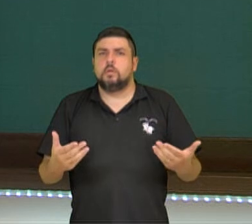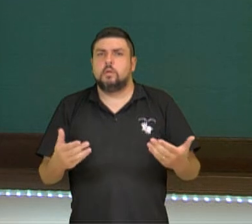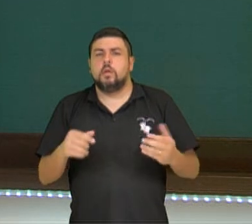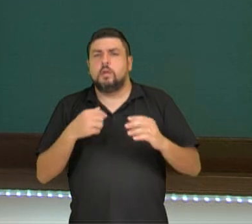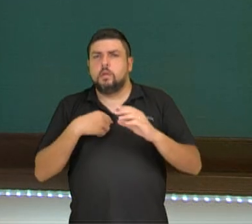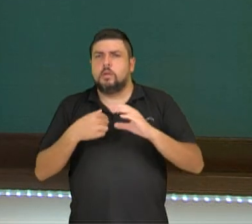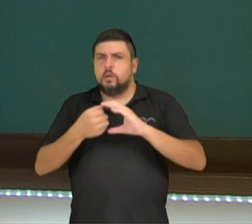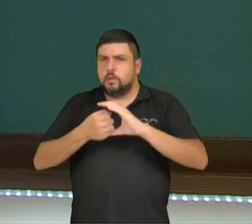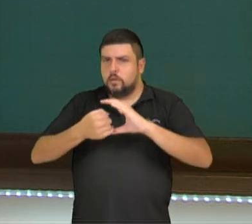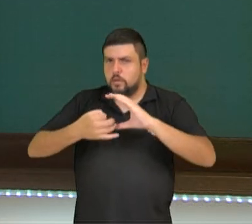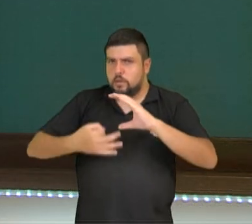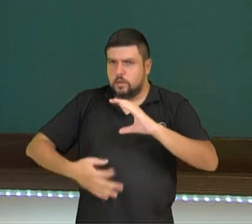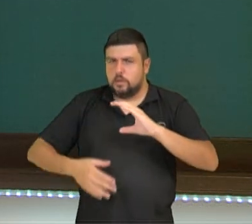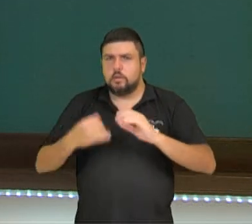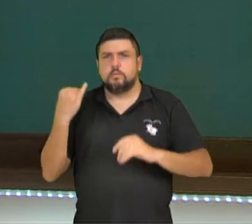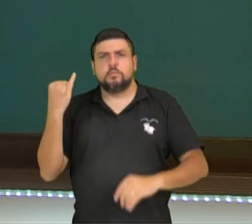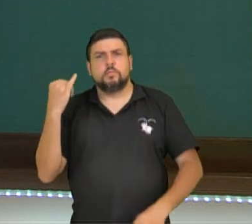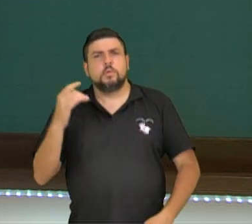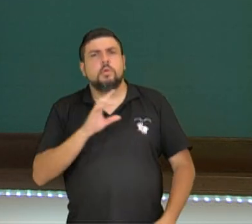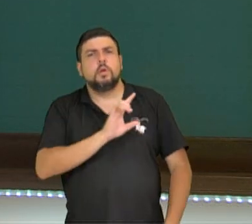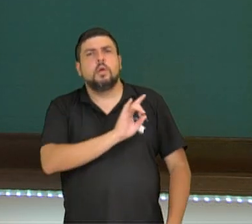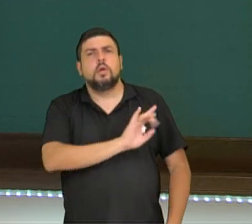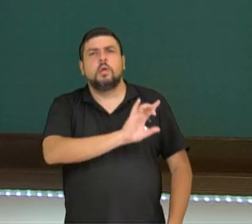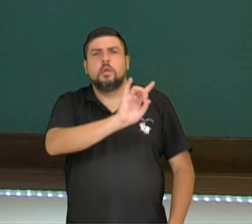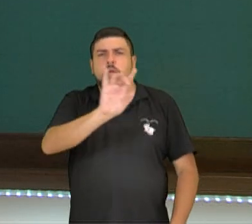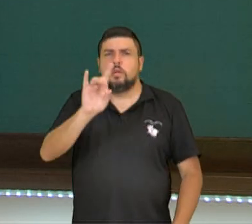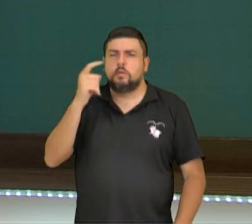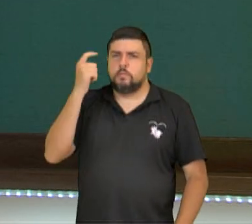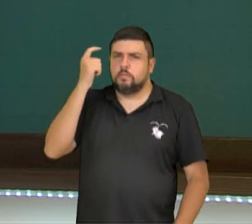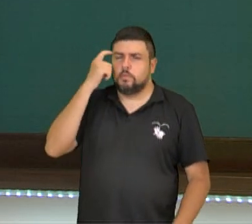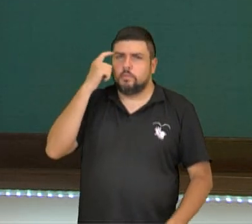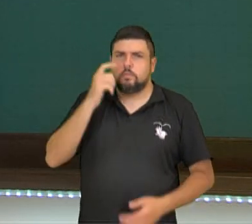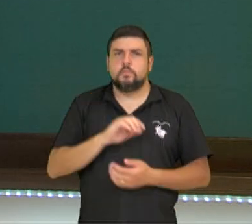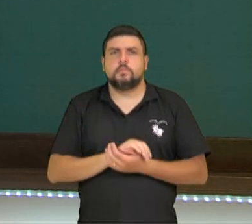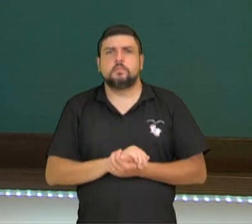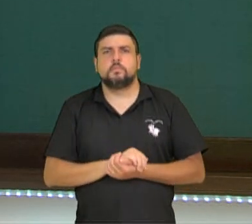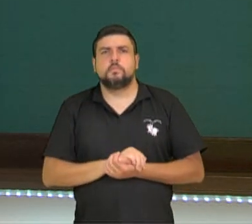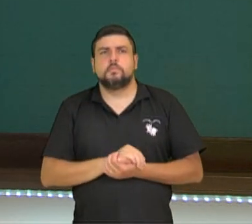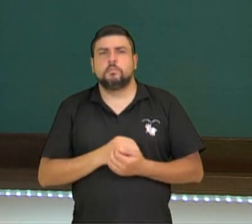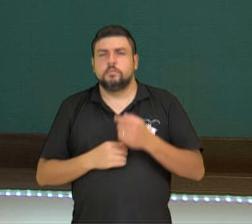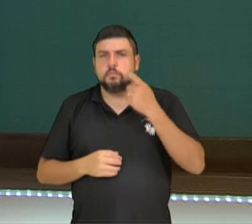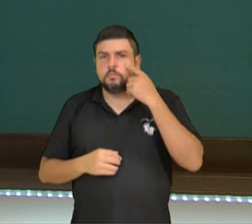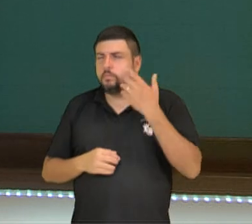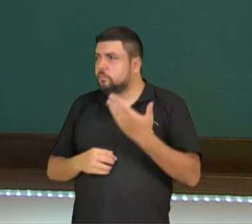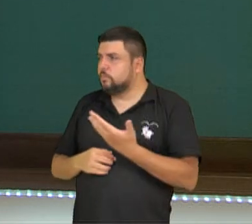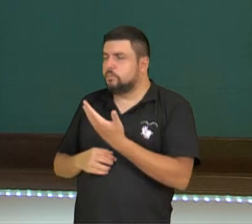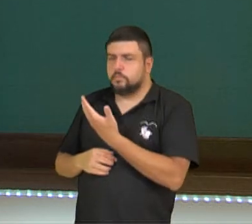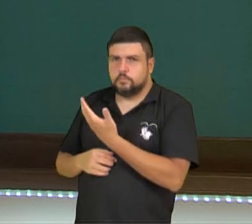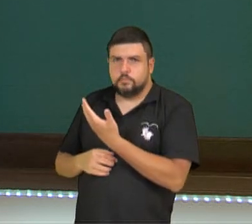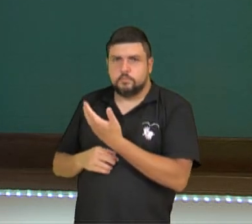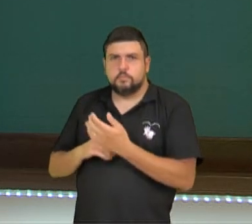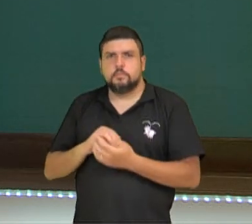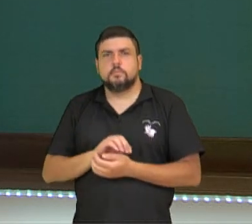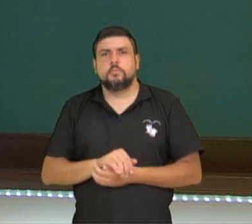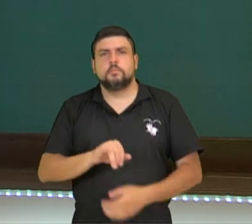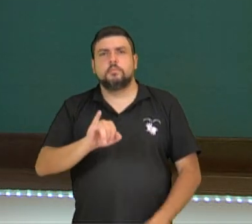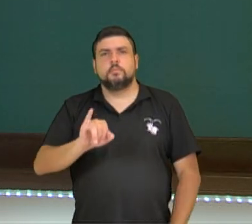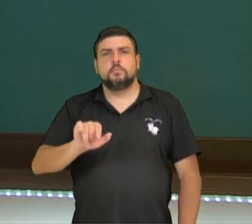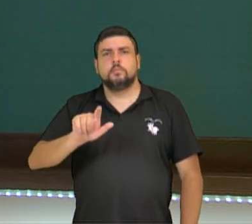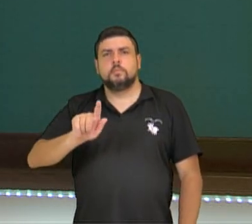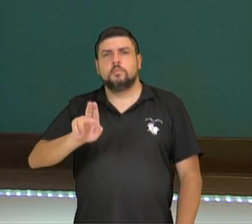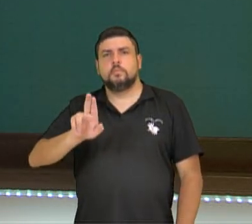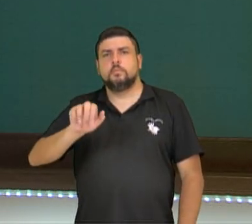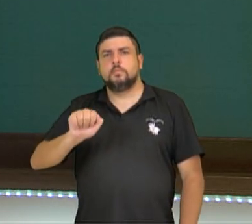de cada uma delas ali para pensar. Iniciamos lá com a bacia hidrográfica do